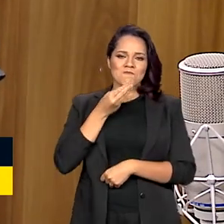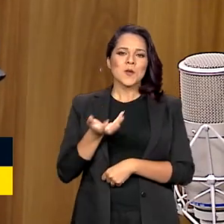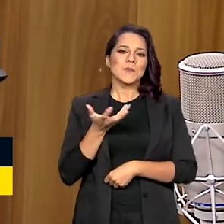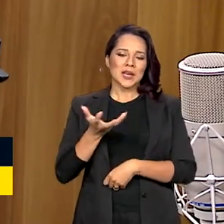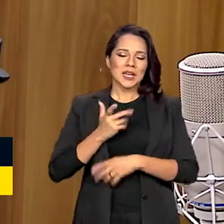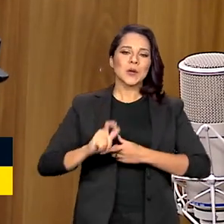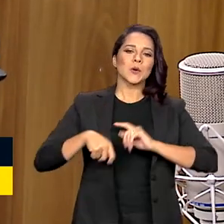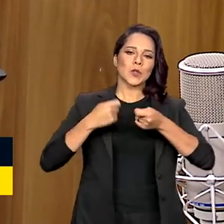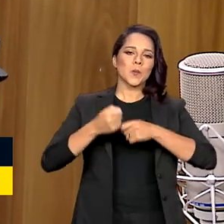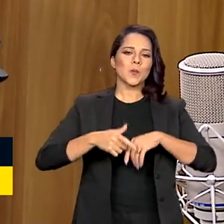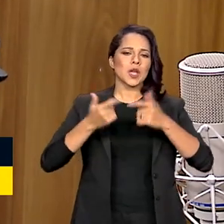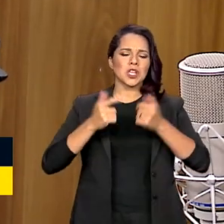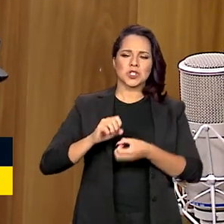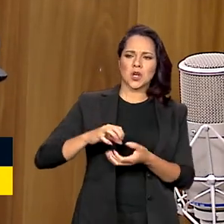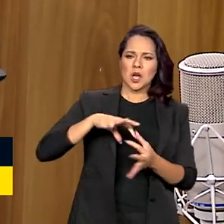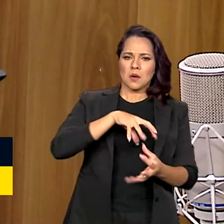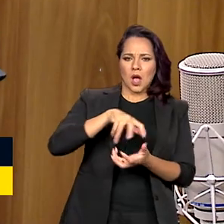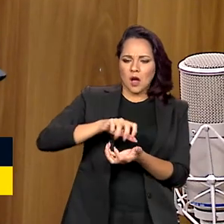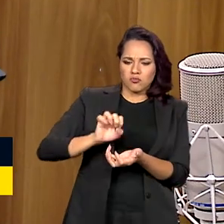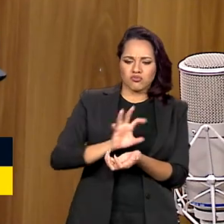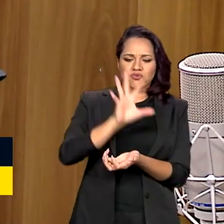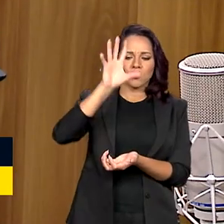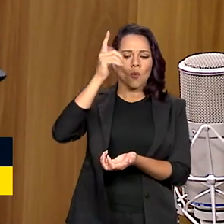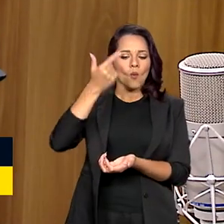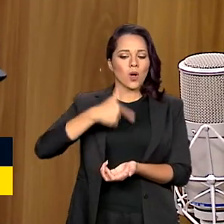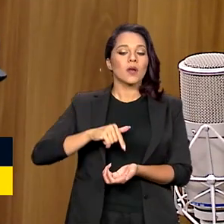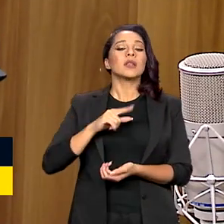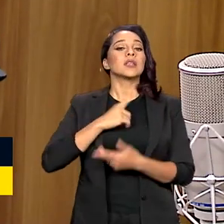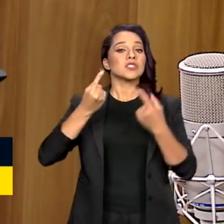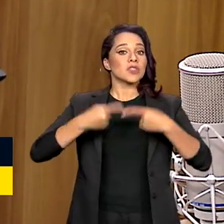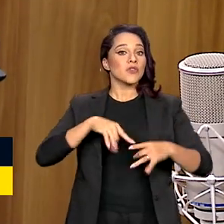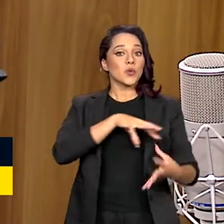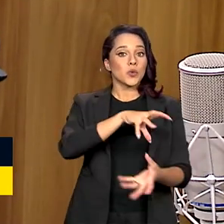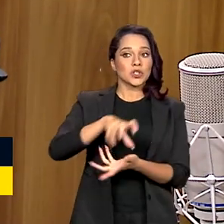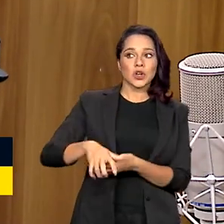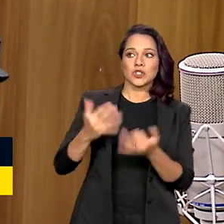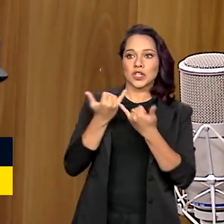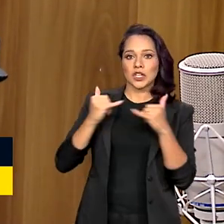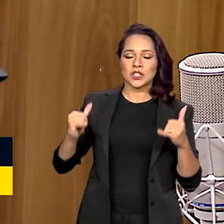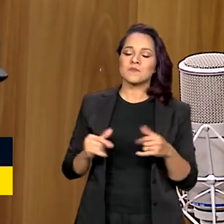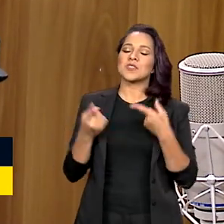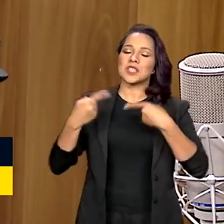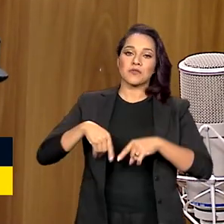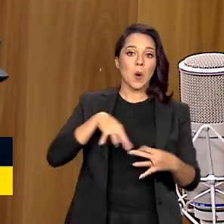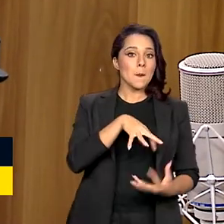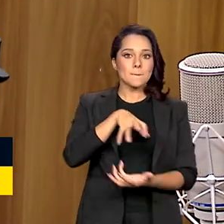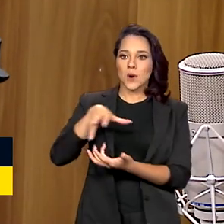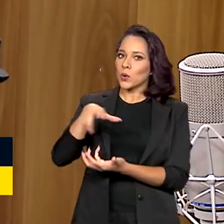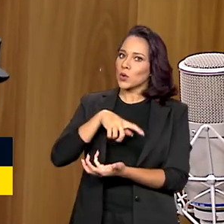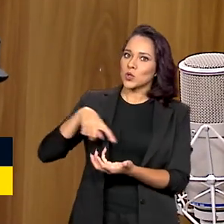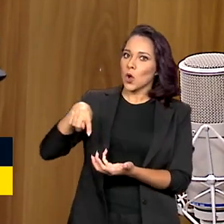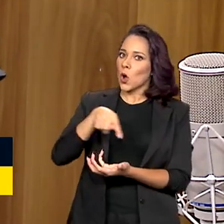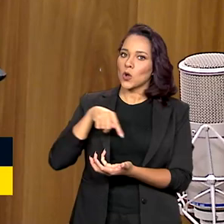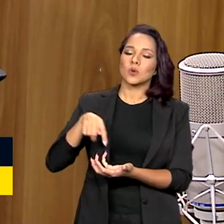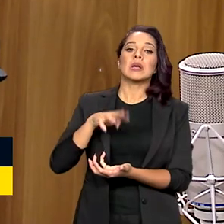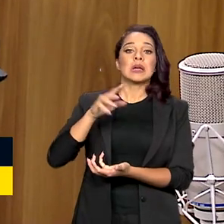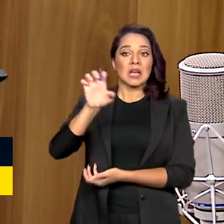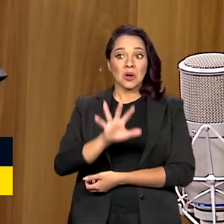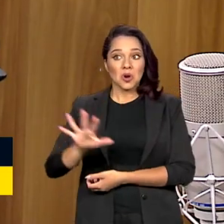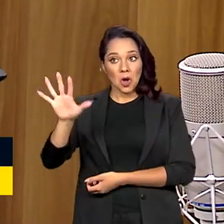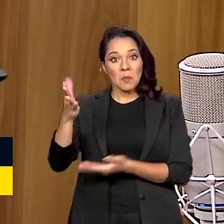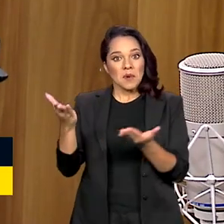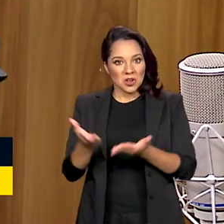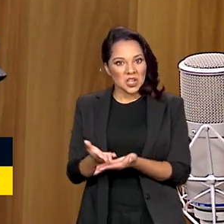essa economia neutra em emissões. E ela nasce desse desafio global de energia. É um desafio global, que é um desafio que a Europa está